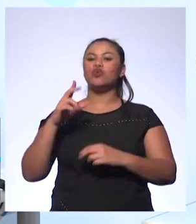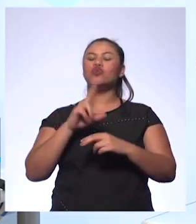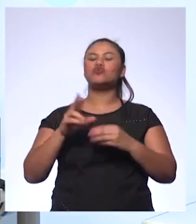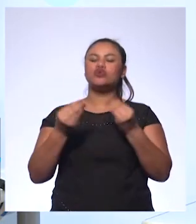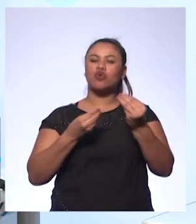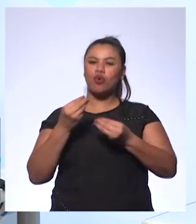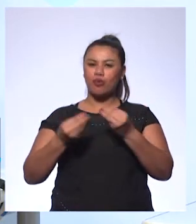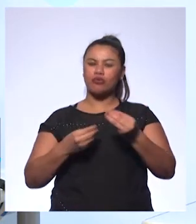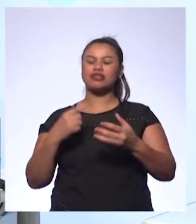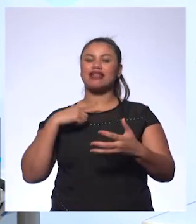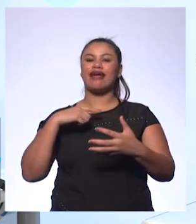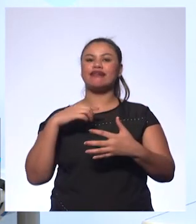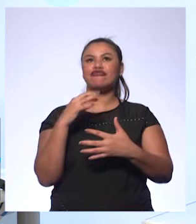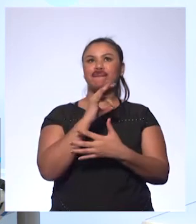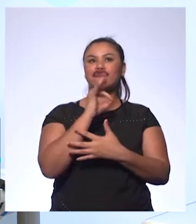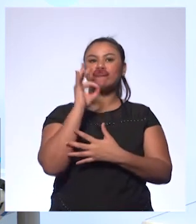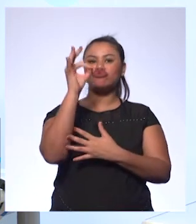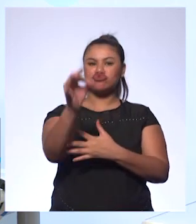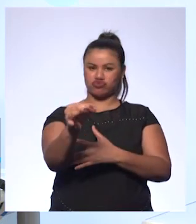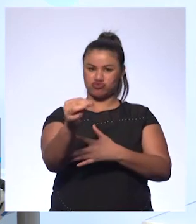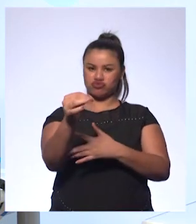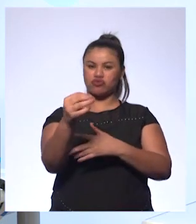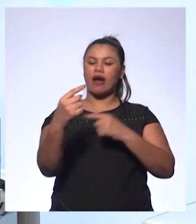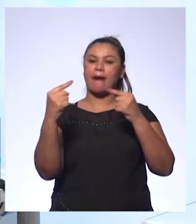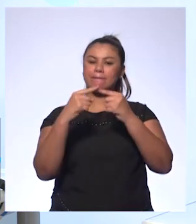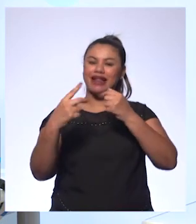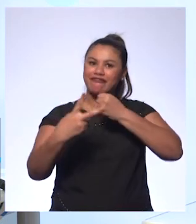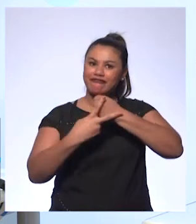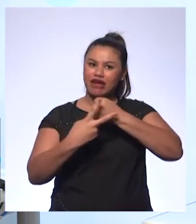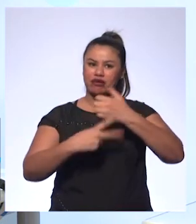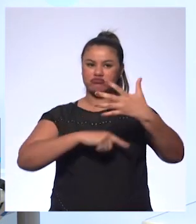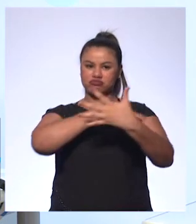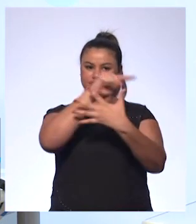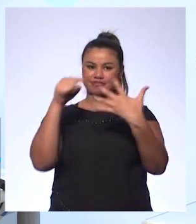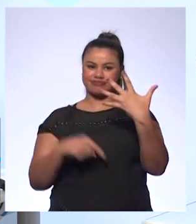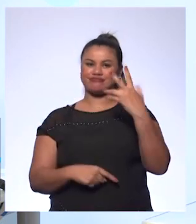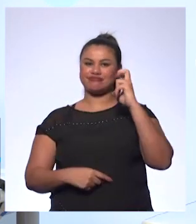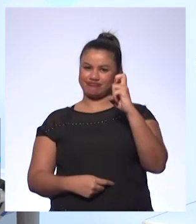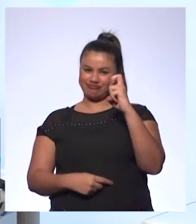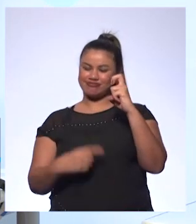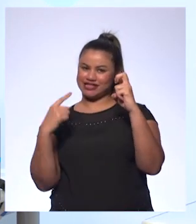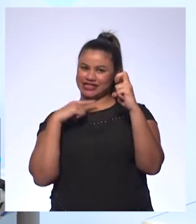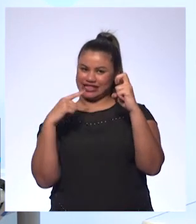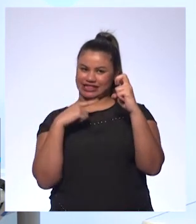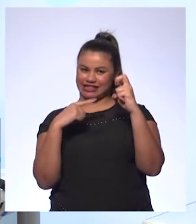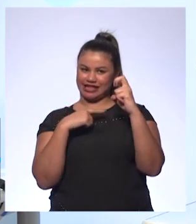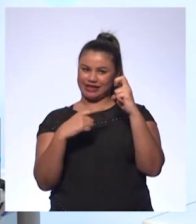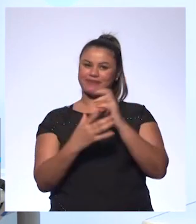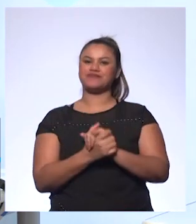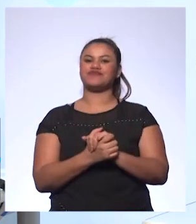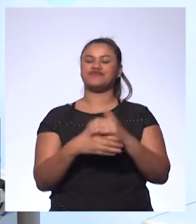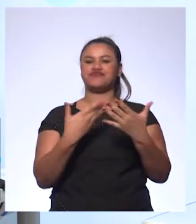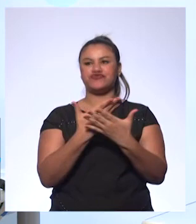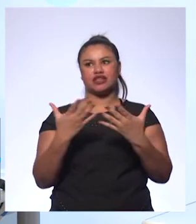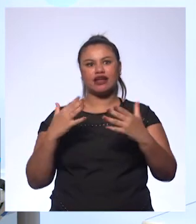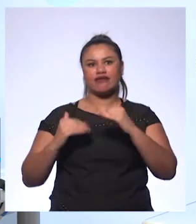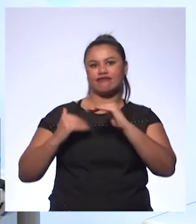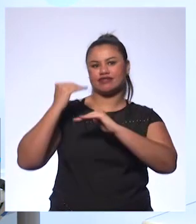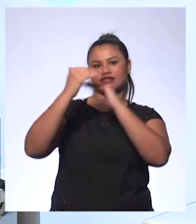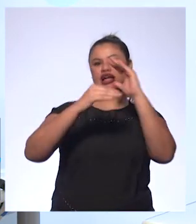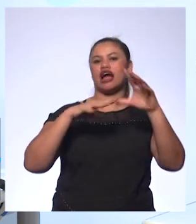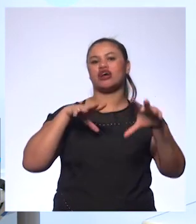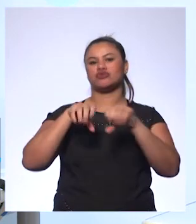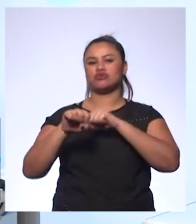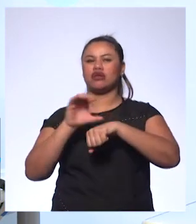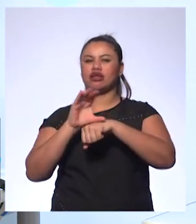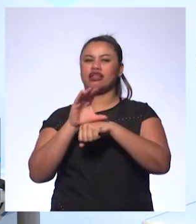futuro na verdade tem cinco tá gente e é quando você tiver em mais lá no avançado né outra e você eu tiver fazendo lá com certificado ou